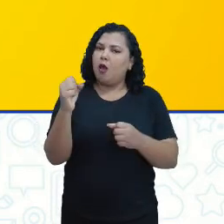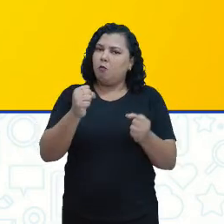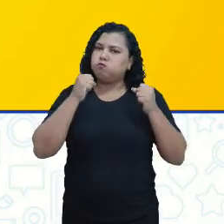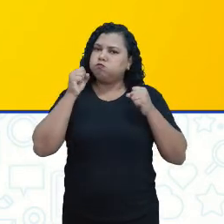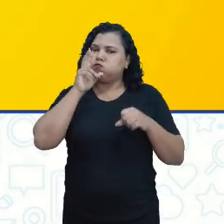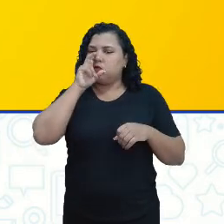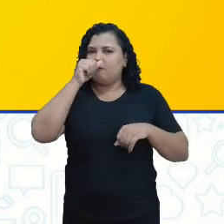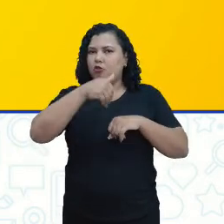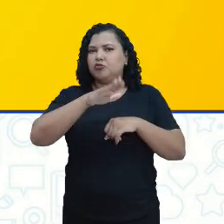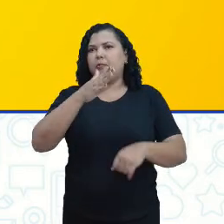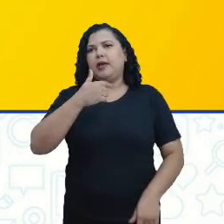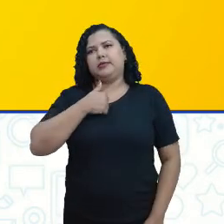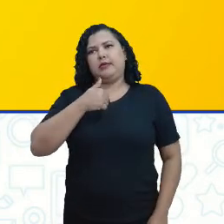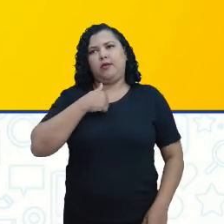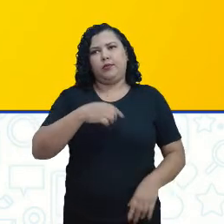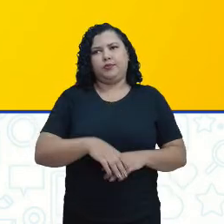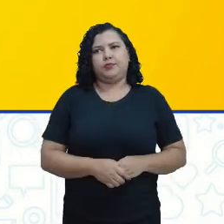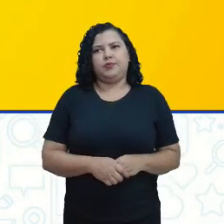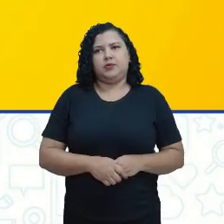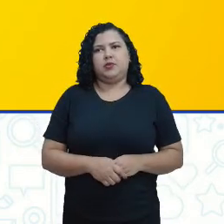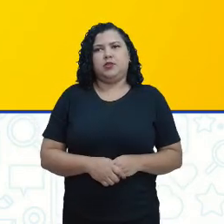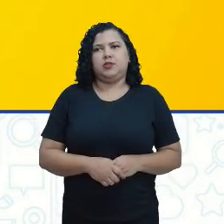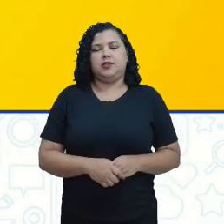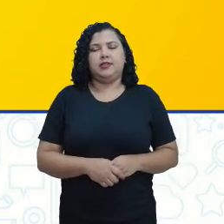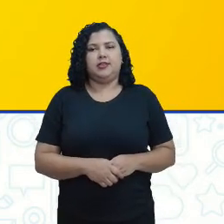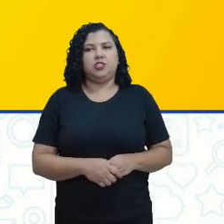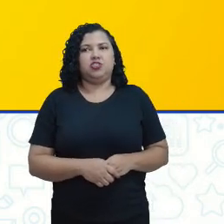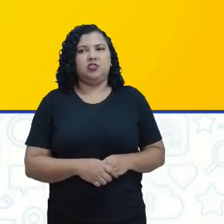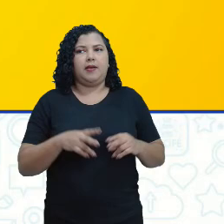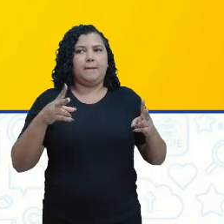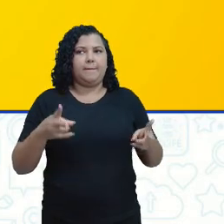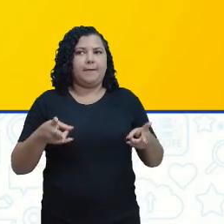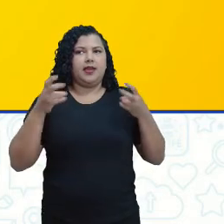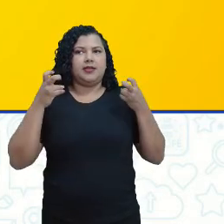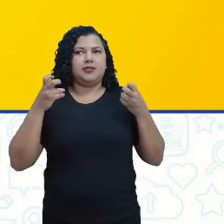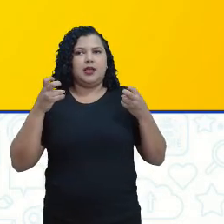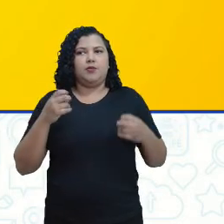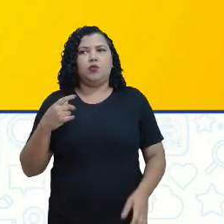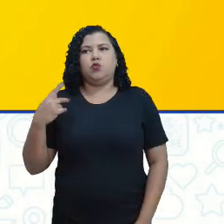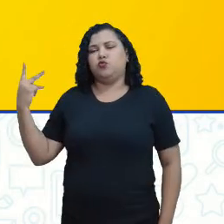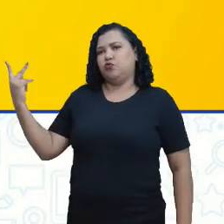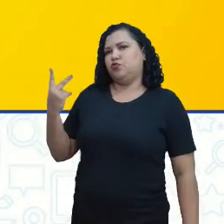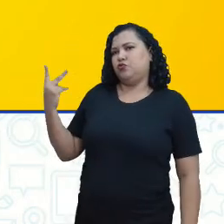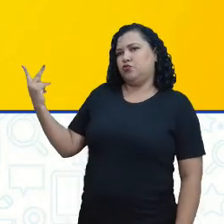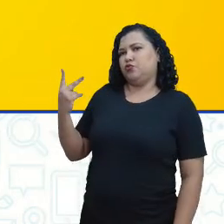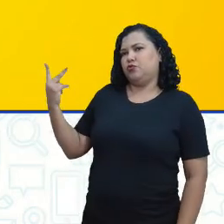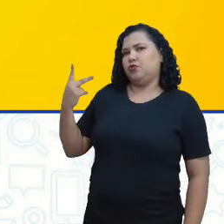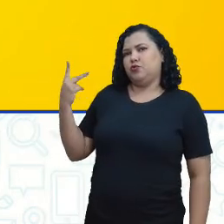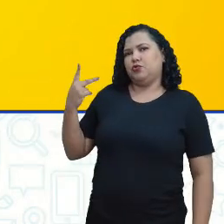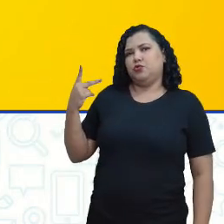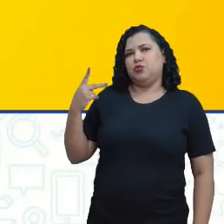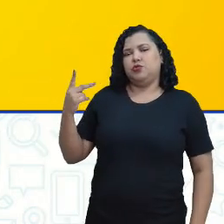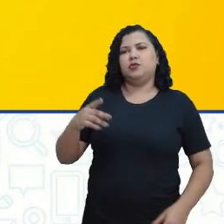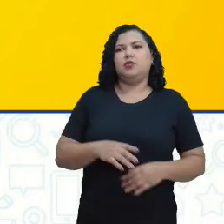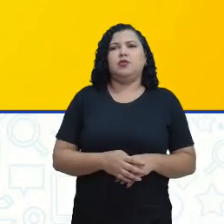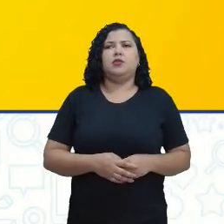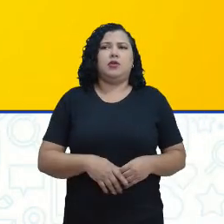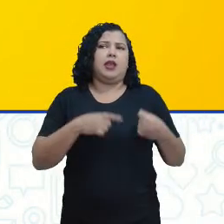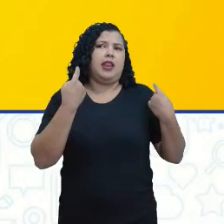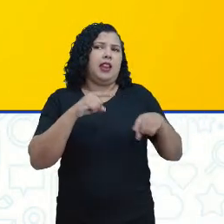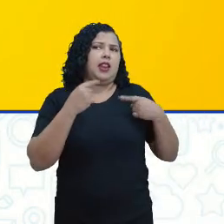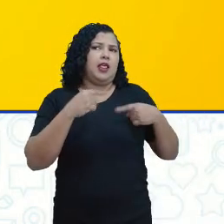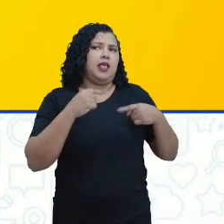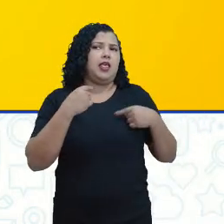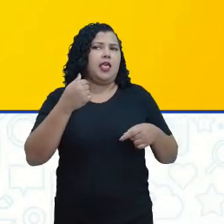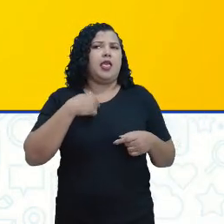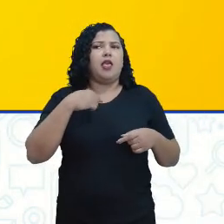eu. E aí a gente vê quem? O amigo de Armandinho e Juca, perturbando ele, né? Eu